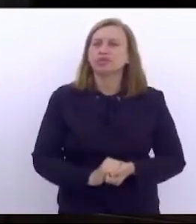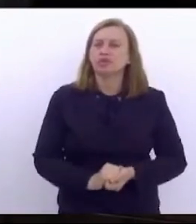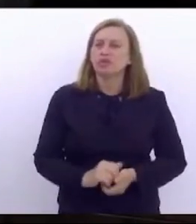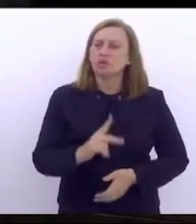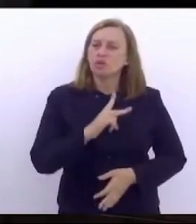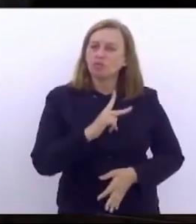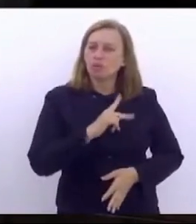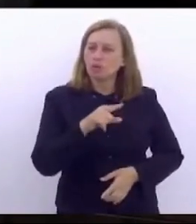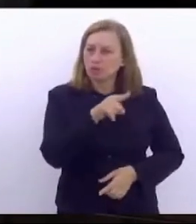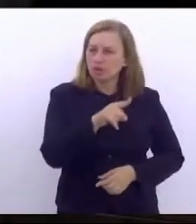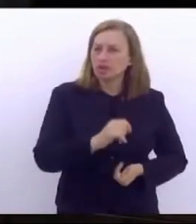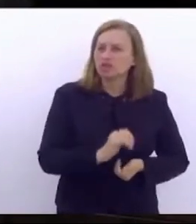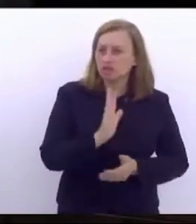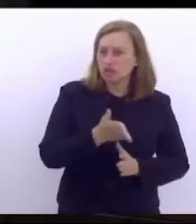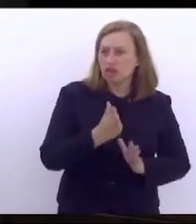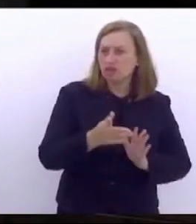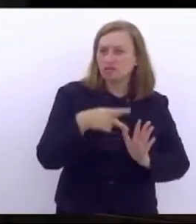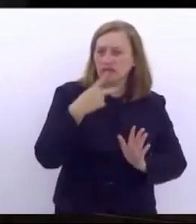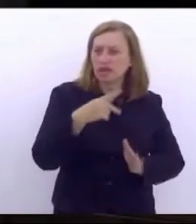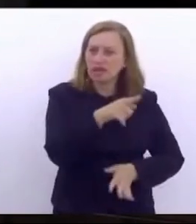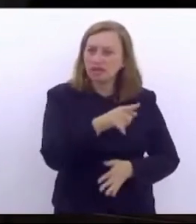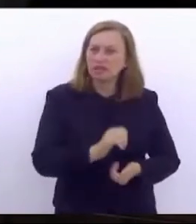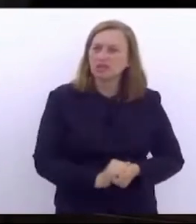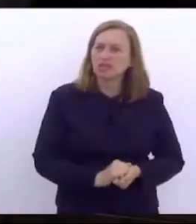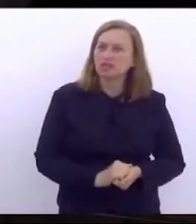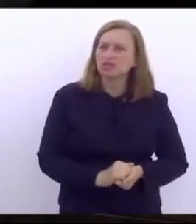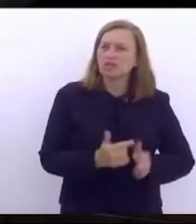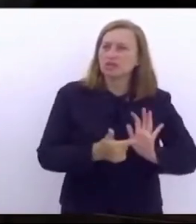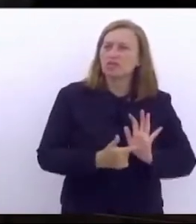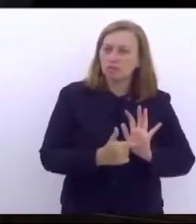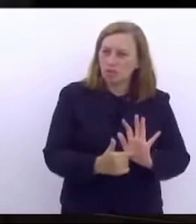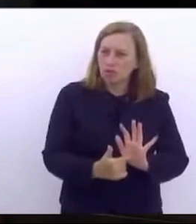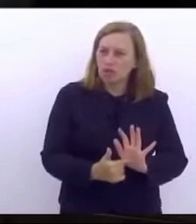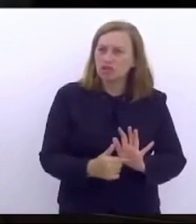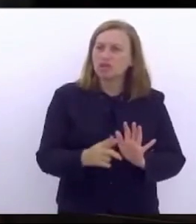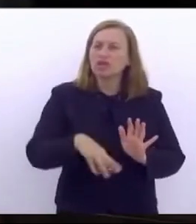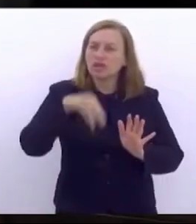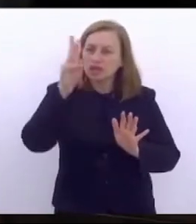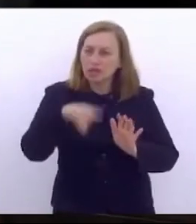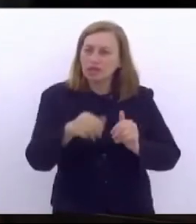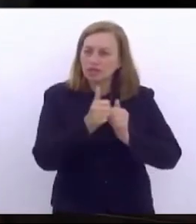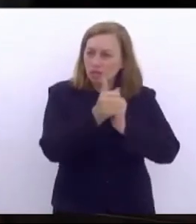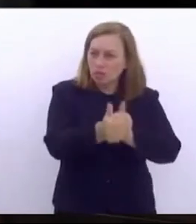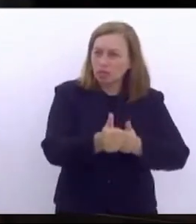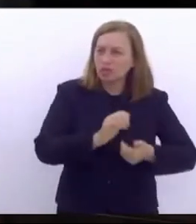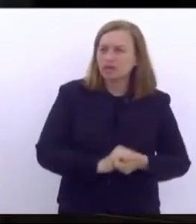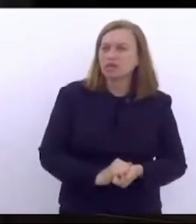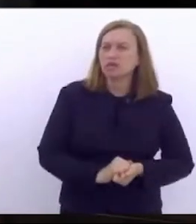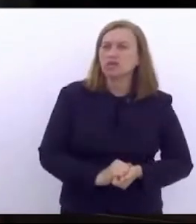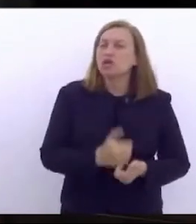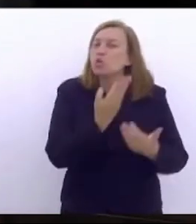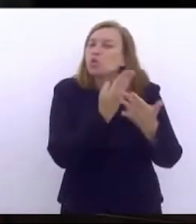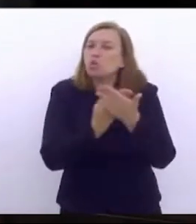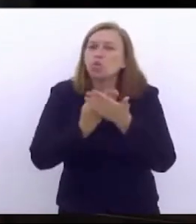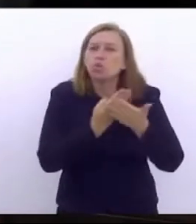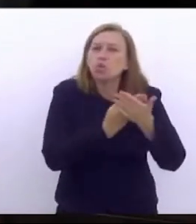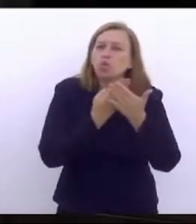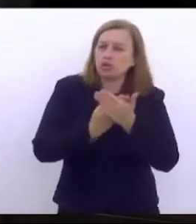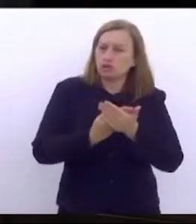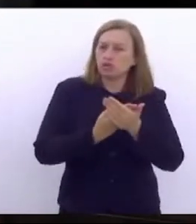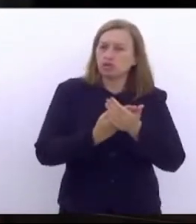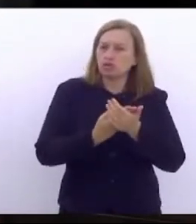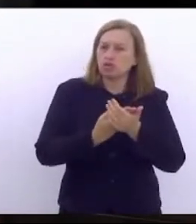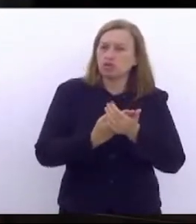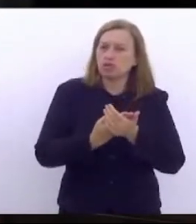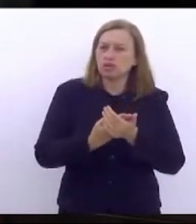habeas corpus, citado já, ele nos traz a citação, para quem quiser ir na fonte, né? Ele fala, ó, recente estudo